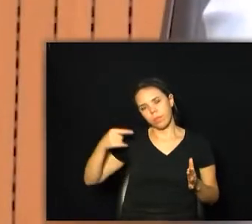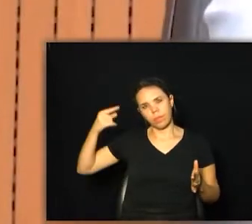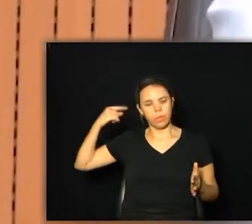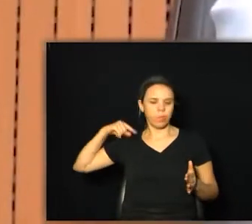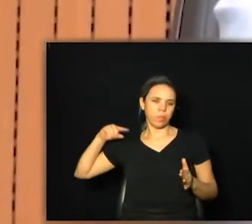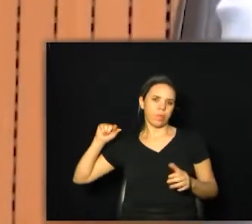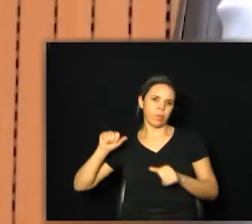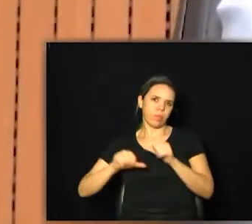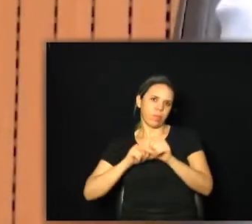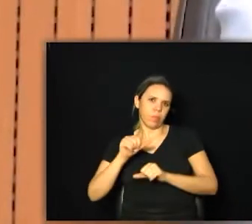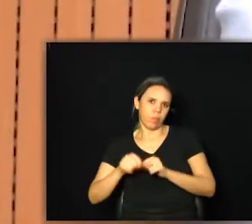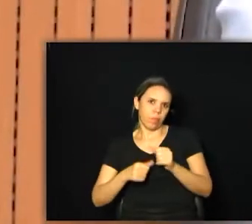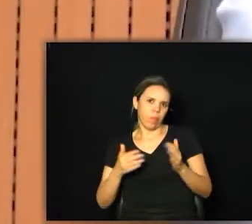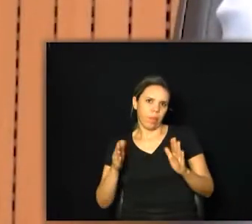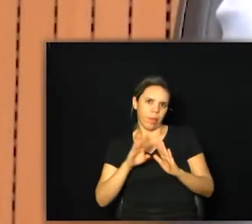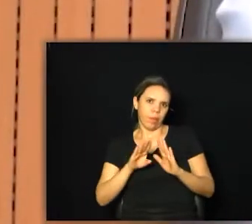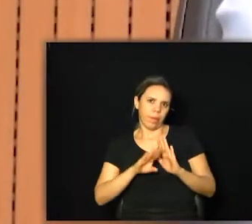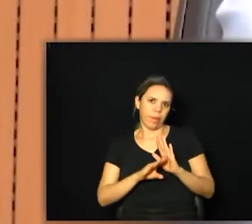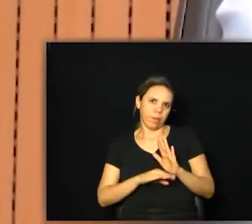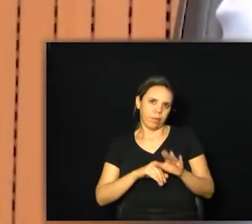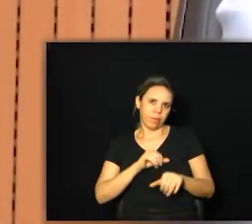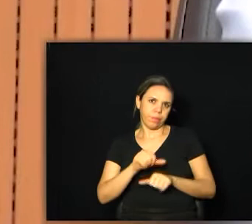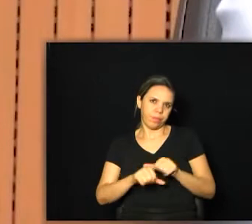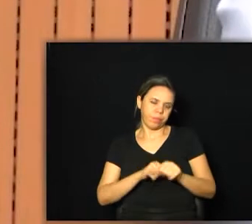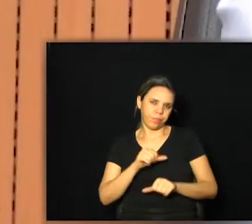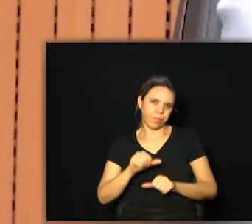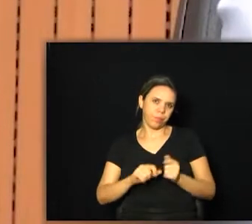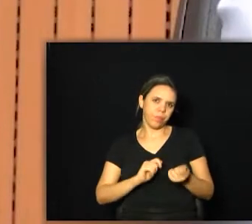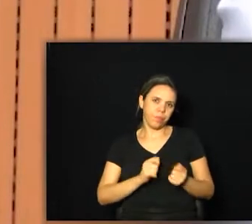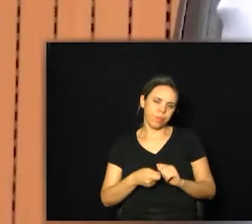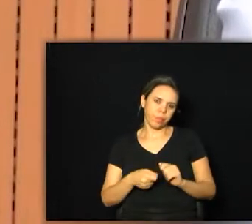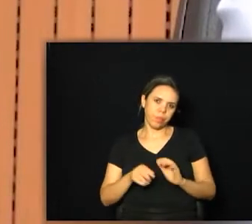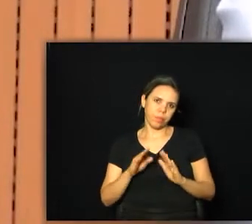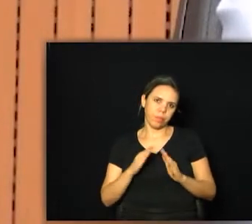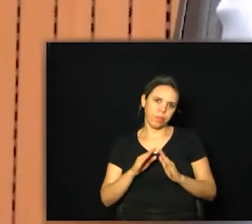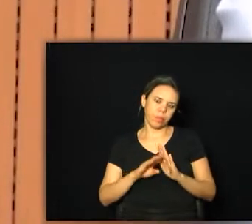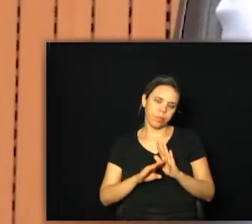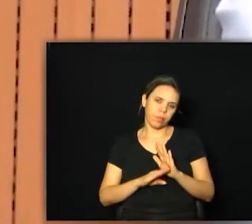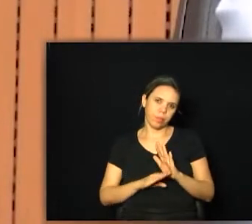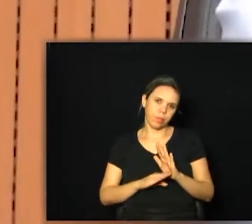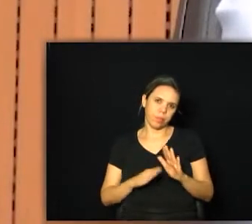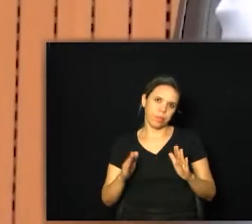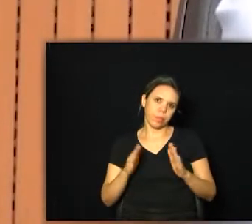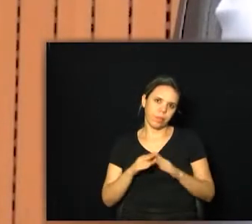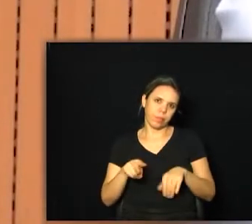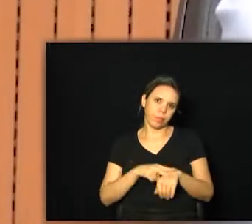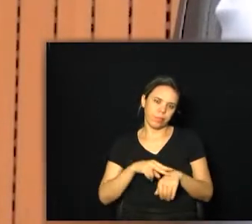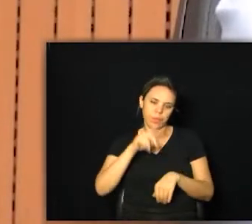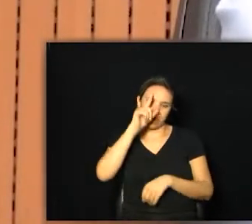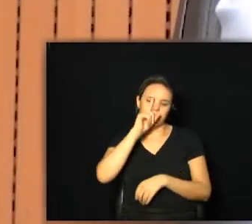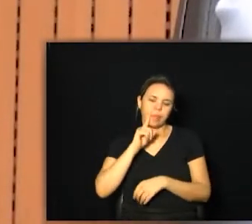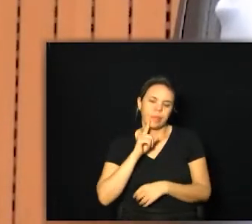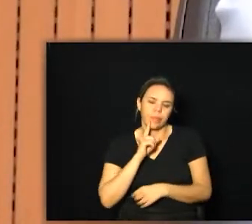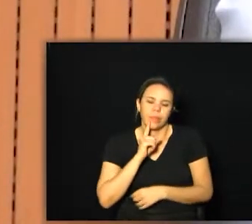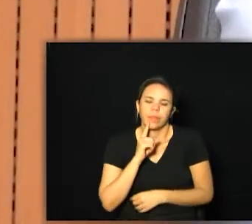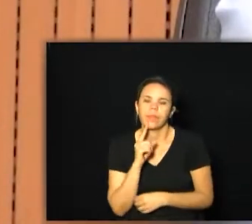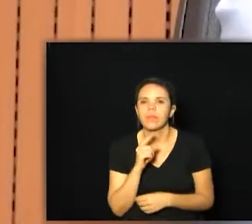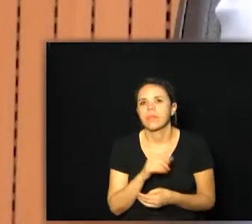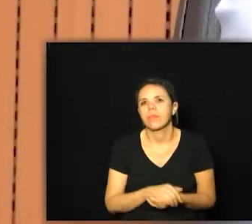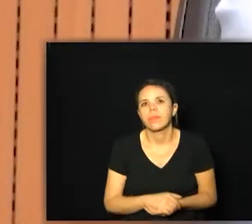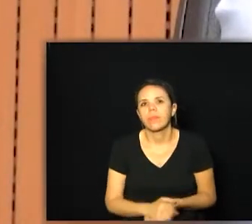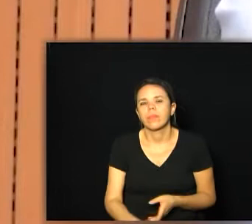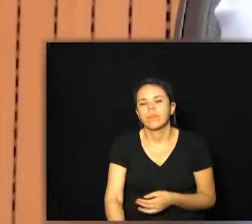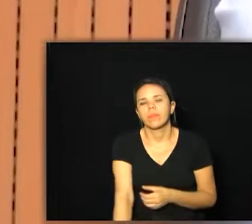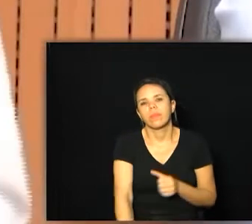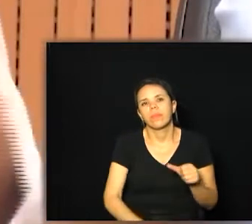época. Esse programa foi extinto, foi alterado agora por um outro programa, que é o Casa Verde e Amarela. E